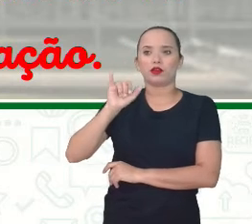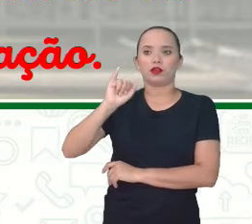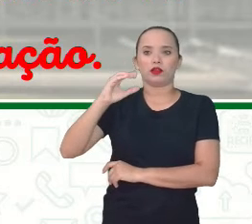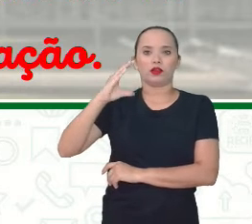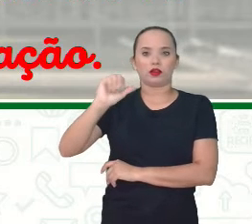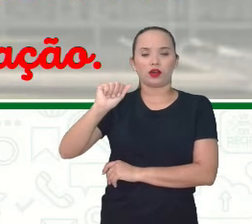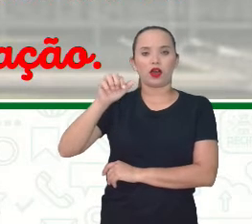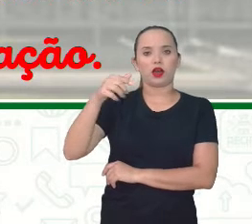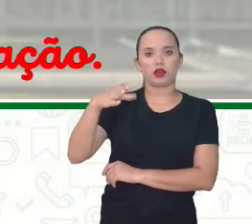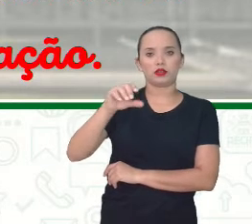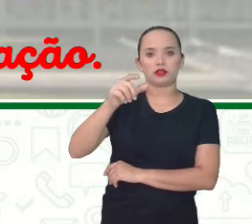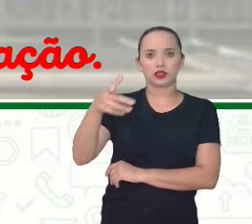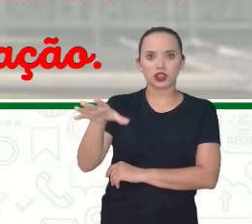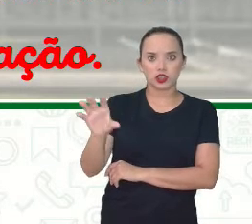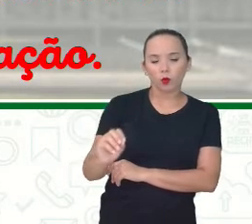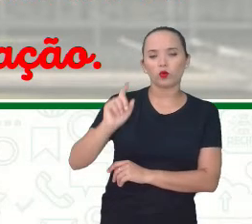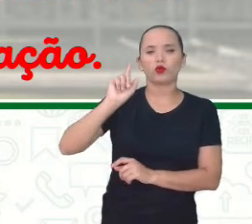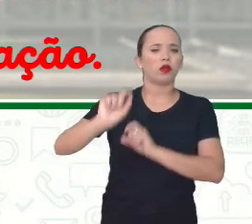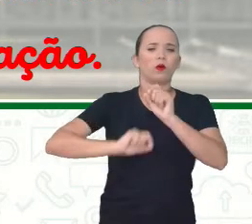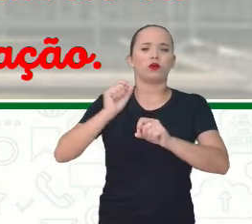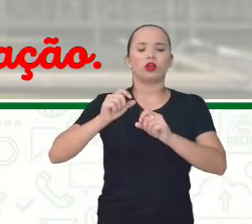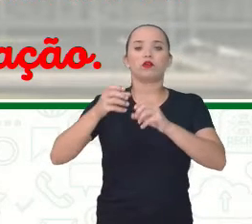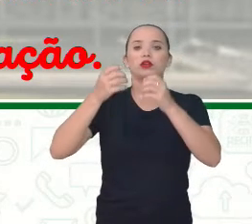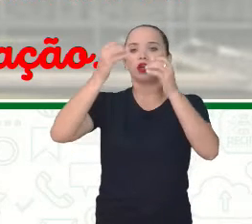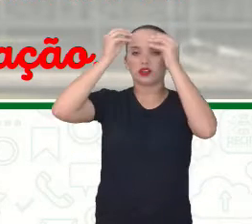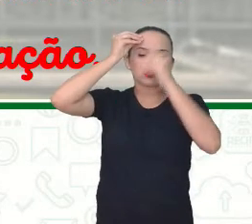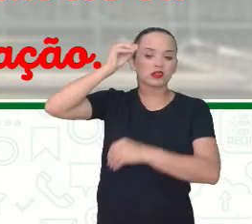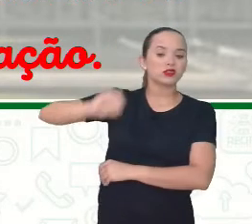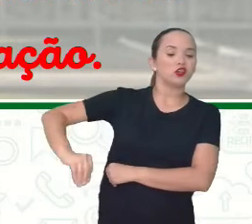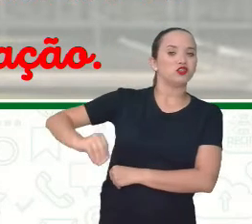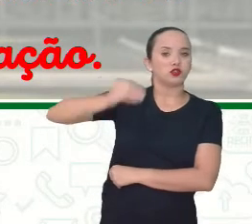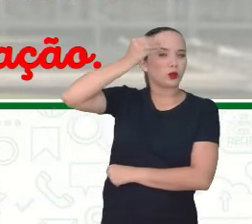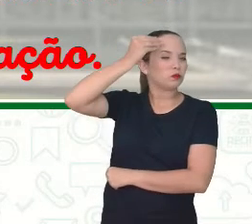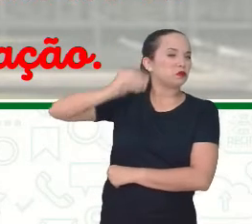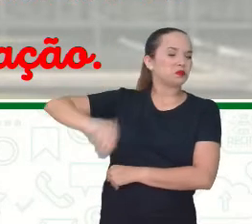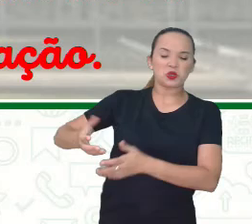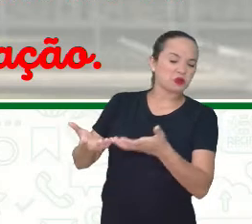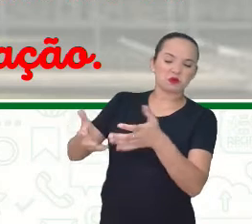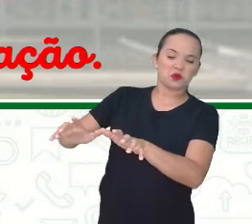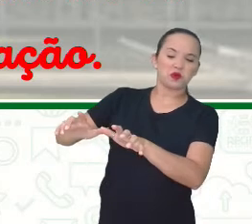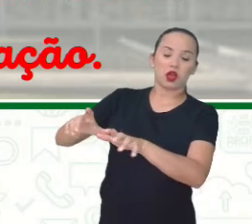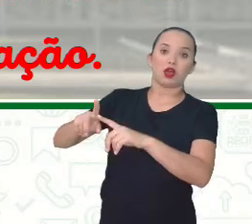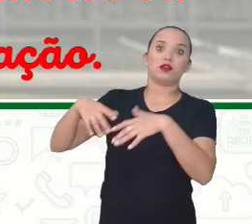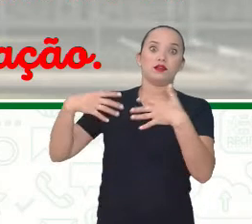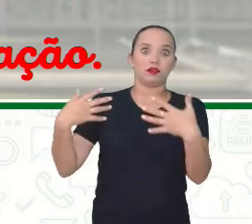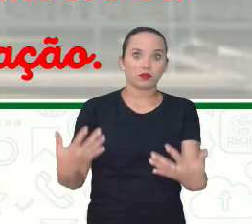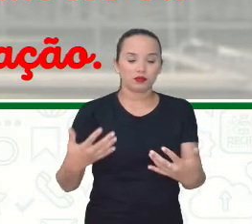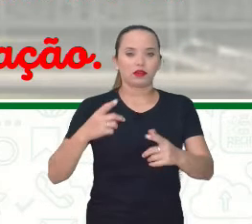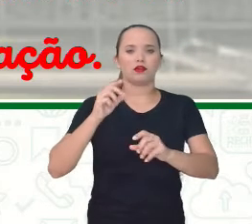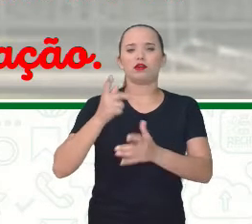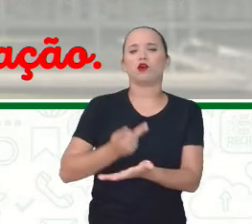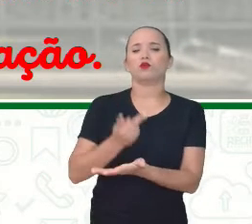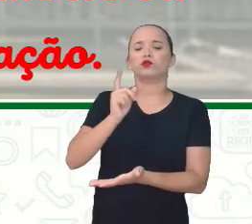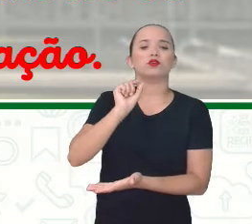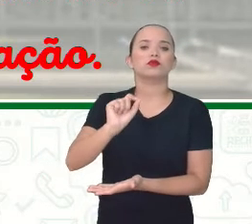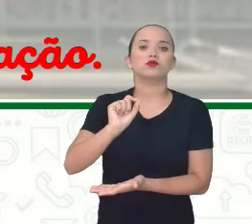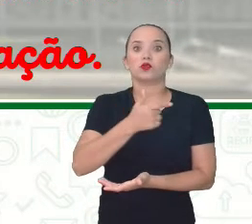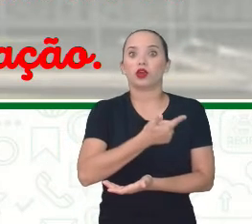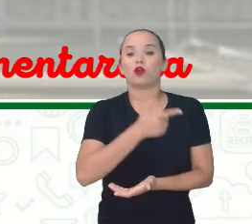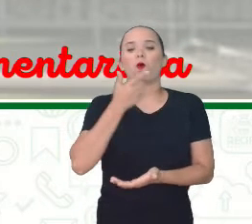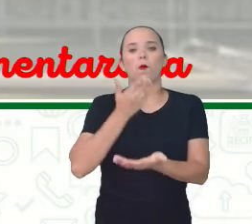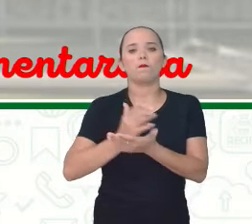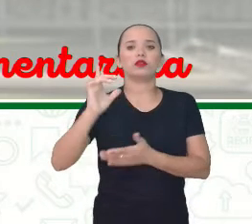ele renuncia ao governo, né, e ele dá a oportunidade para que seja instituído um novo